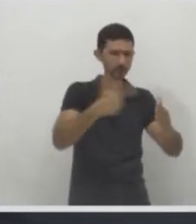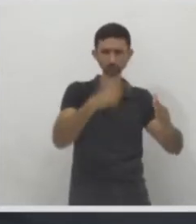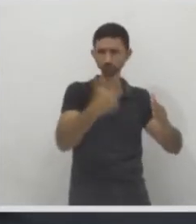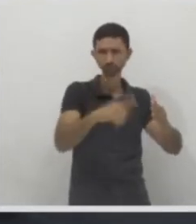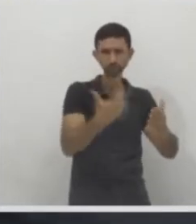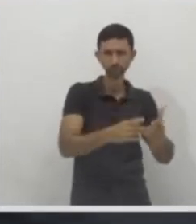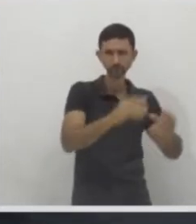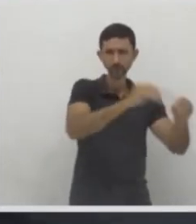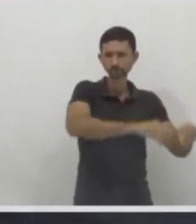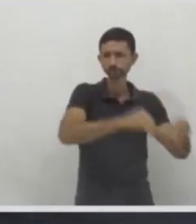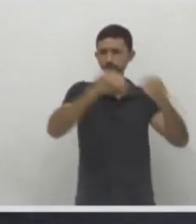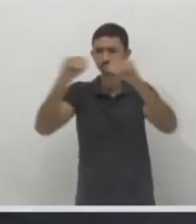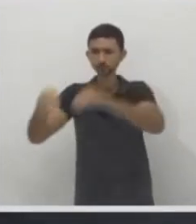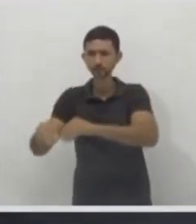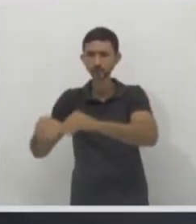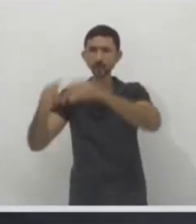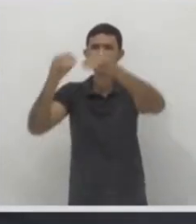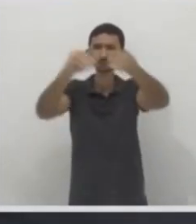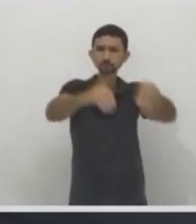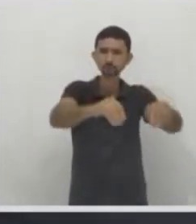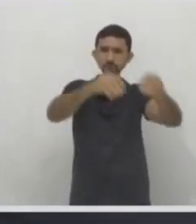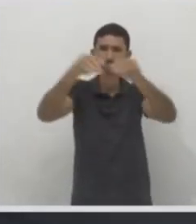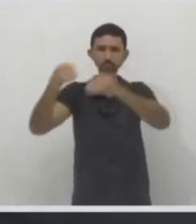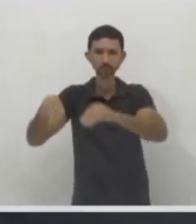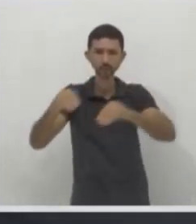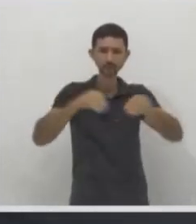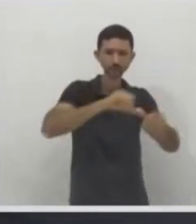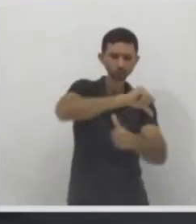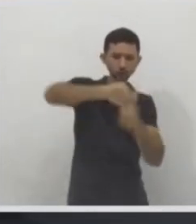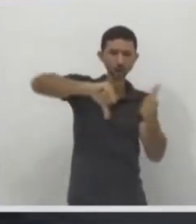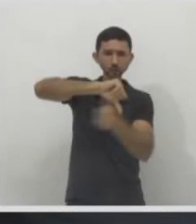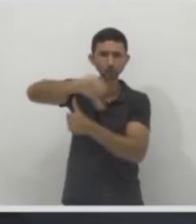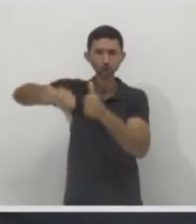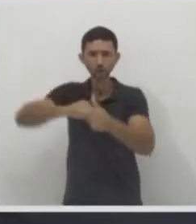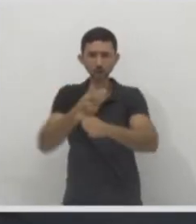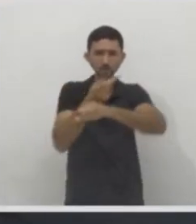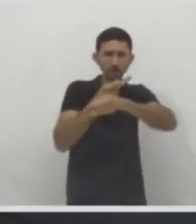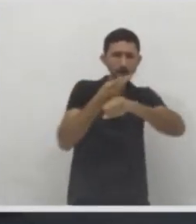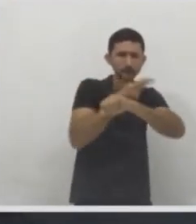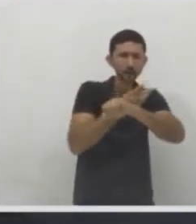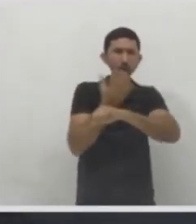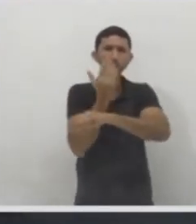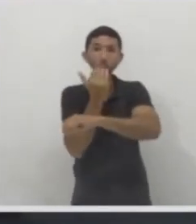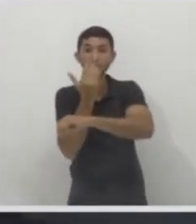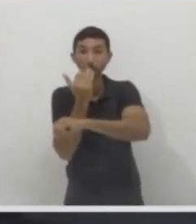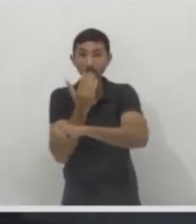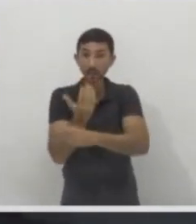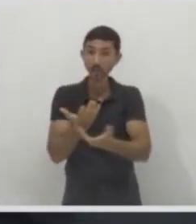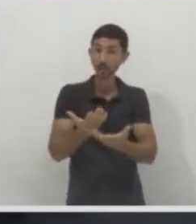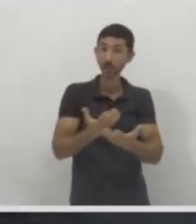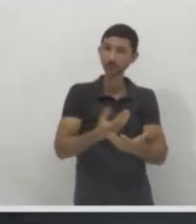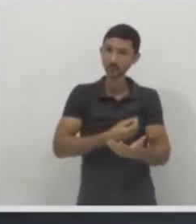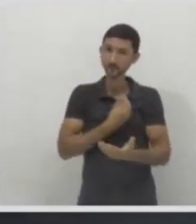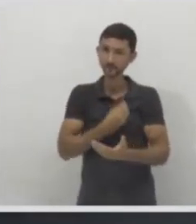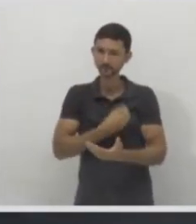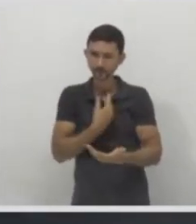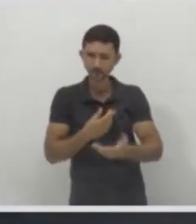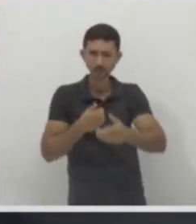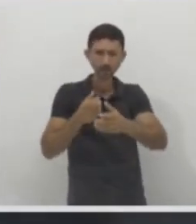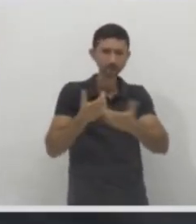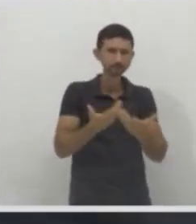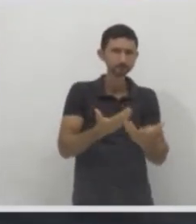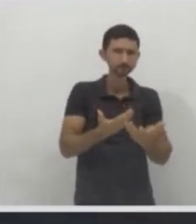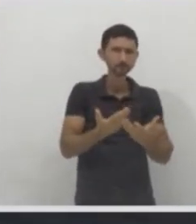ele precisava se locomover em busca de alimento para sua sobrevivência. Esse alimento